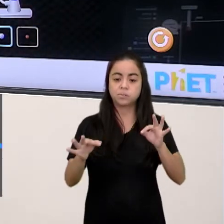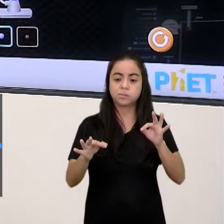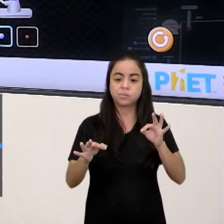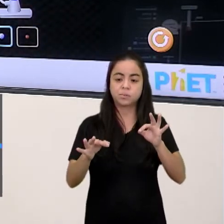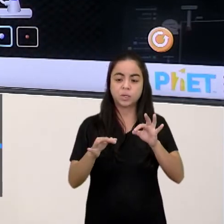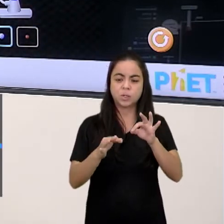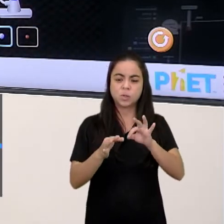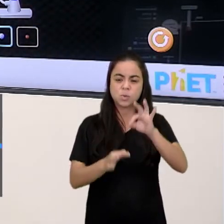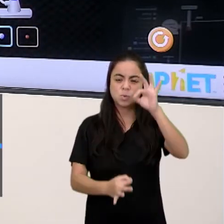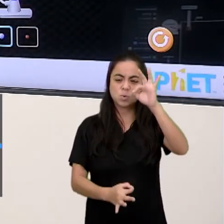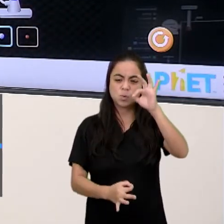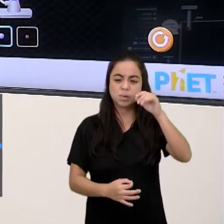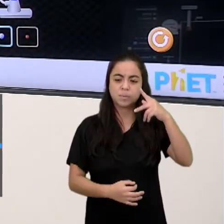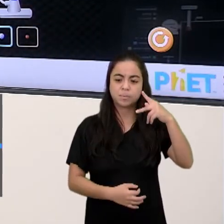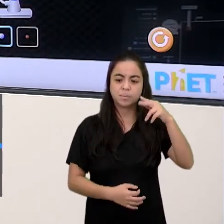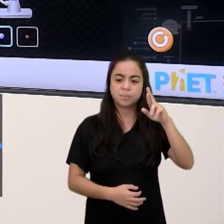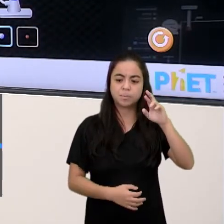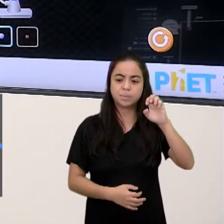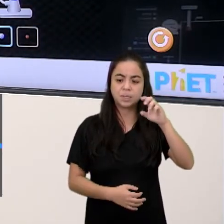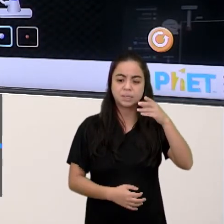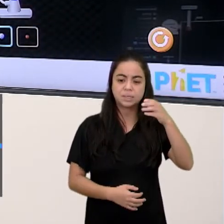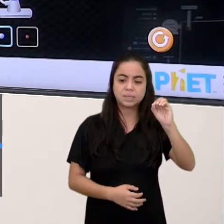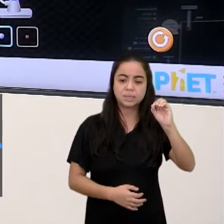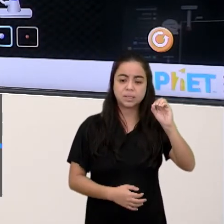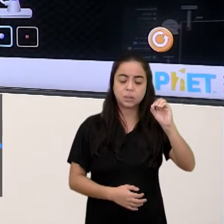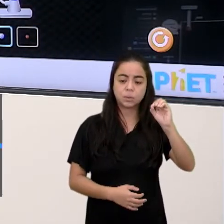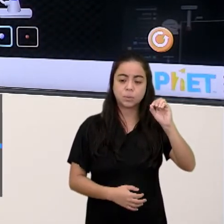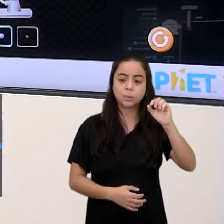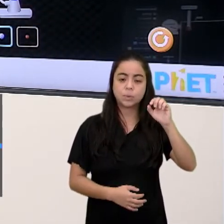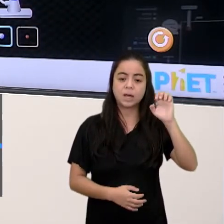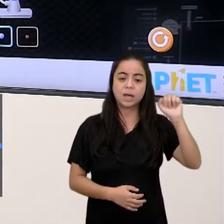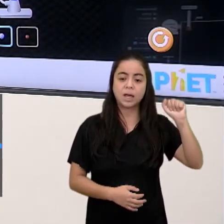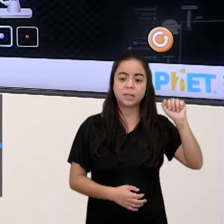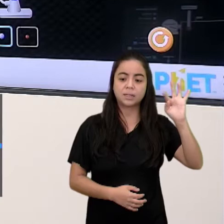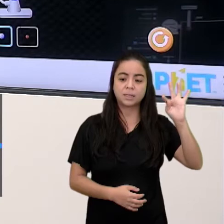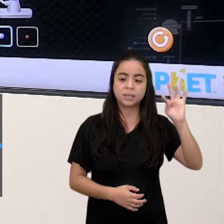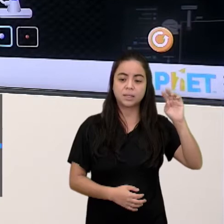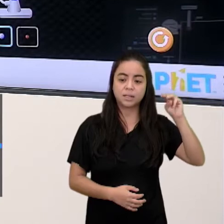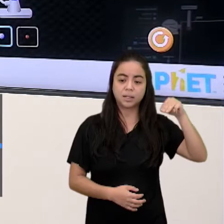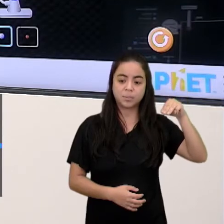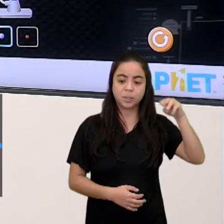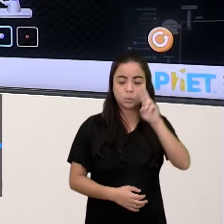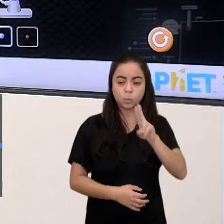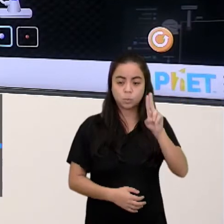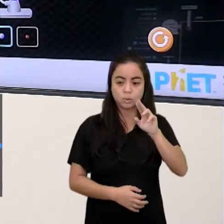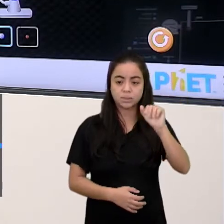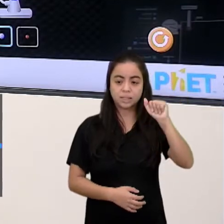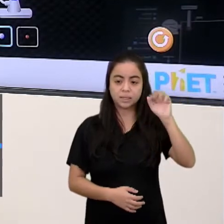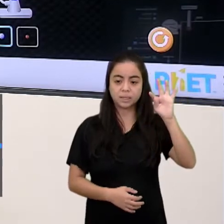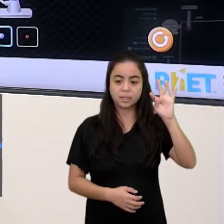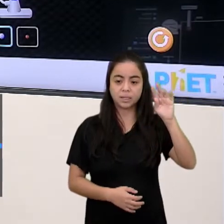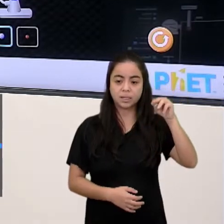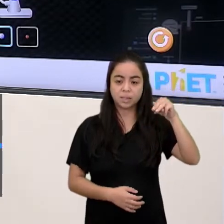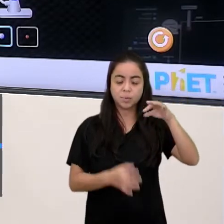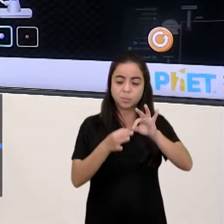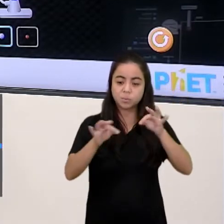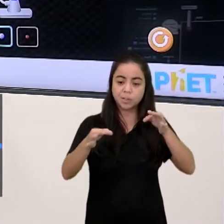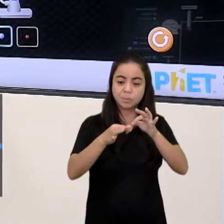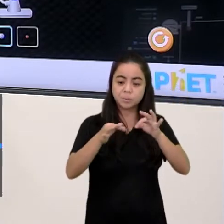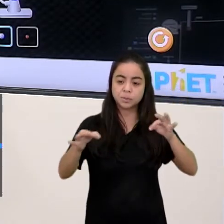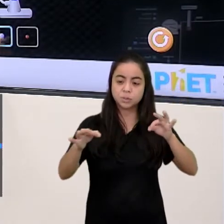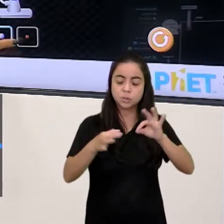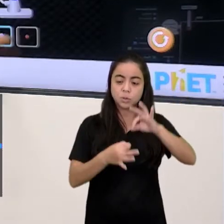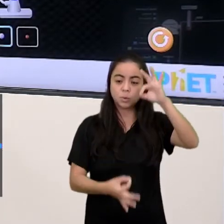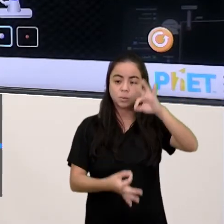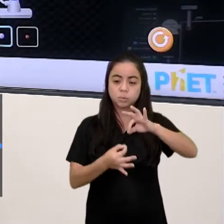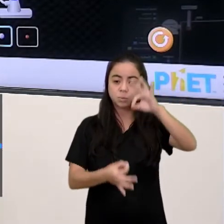certo? ATM é a unidade de medida, uma das unidades de medidas de pressão, tá certo? E aí, ó, aqui embaixo você tem